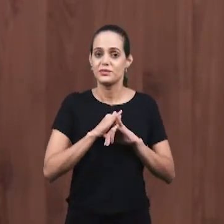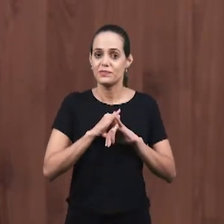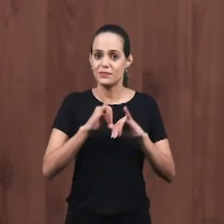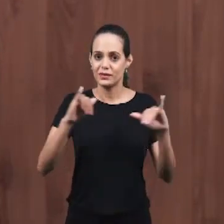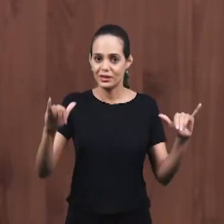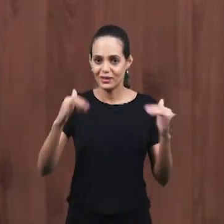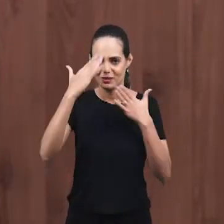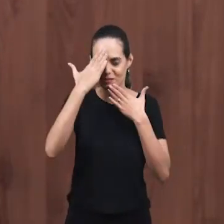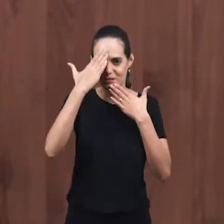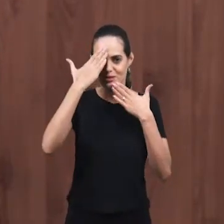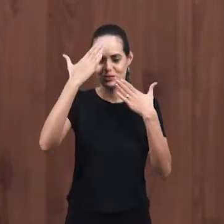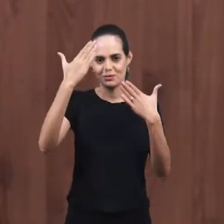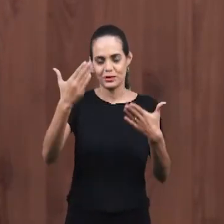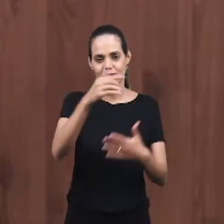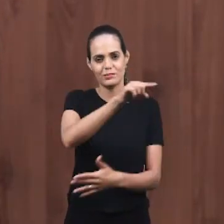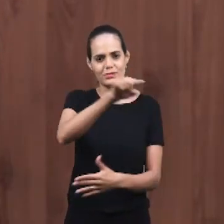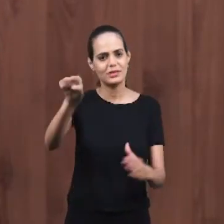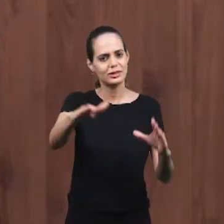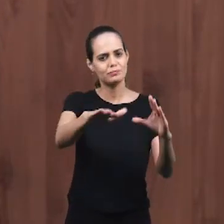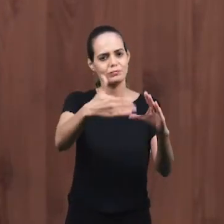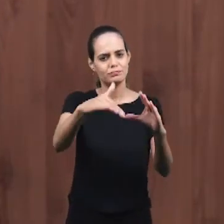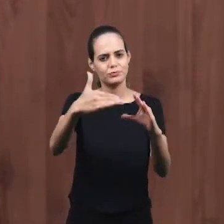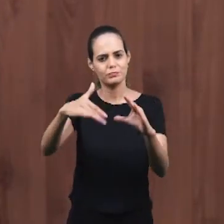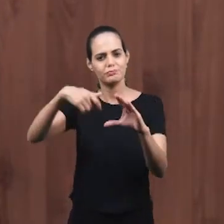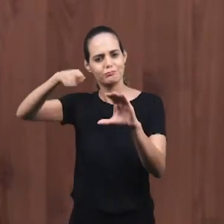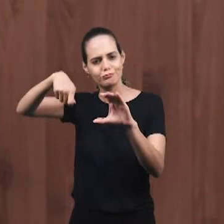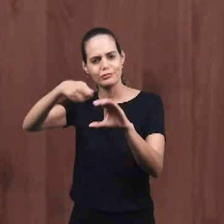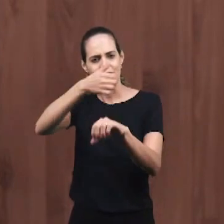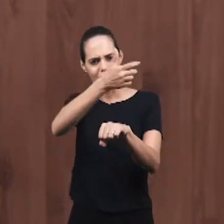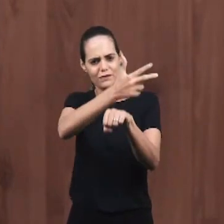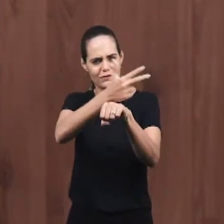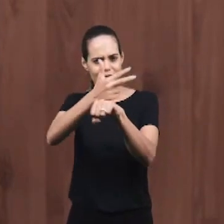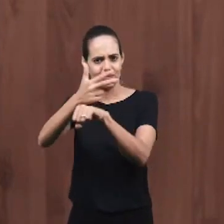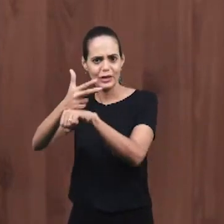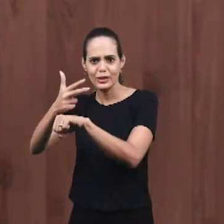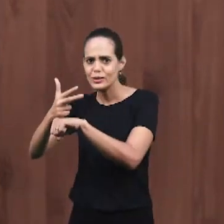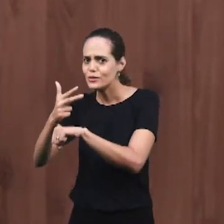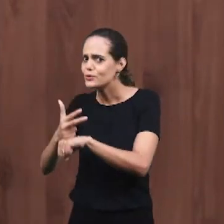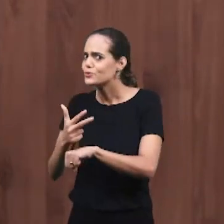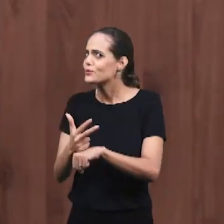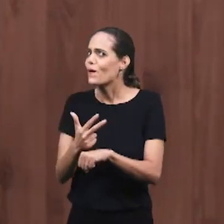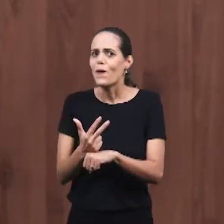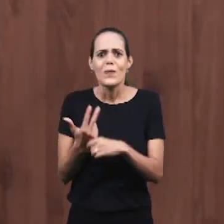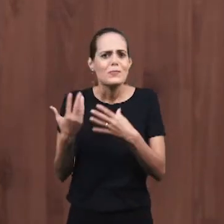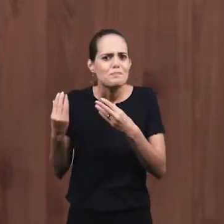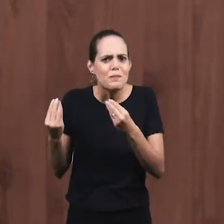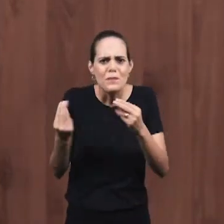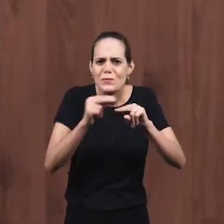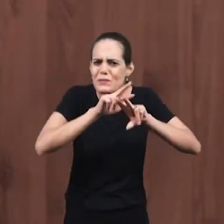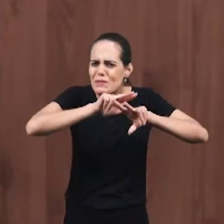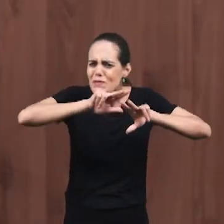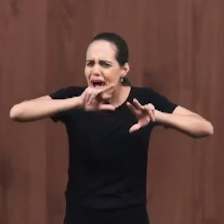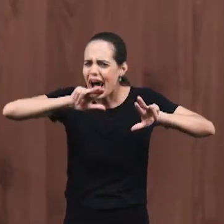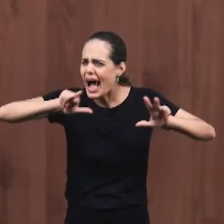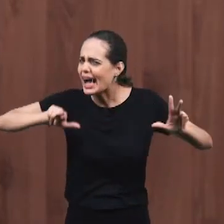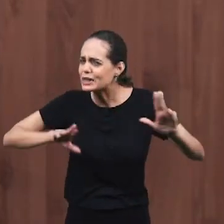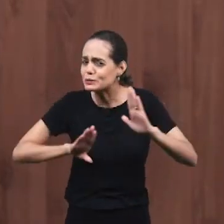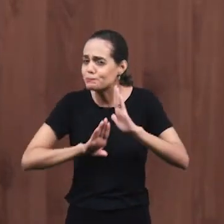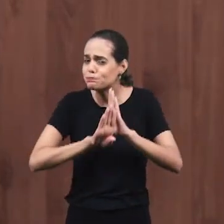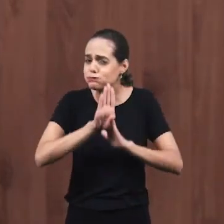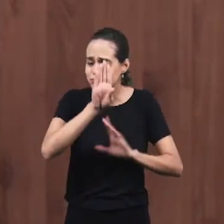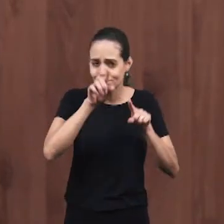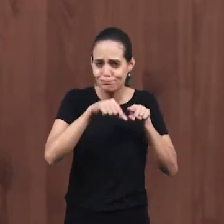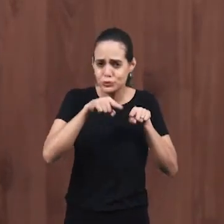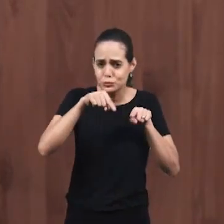e queremos dizer que deixar aqui o nosso agradecimento àqueles que enviaram os seus vídeos. Foram muitos vídeos dessa vez, centenas